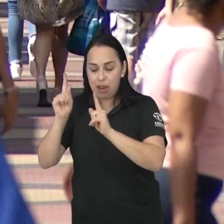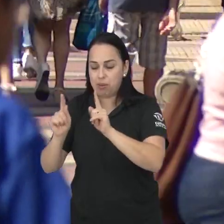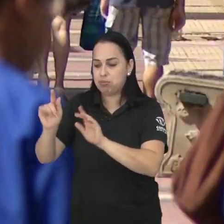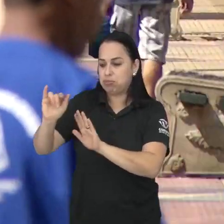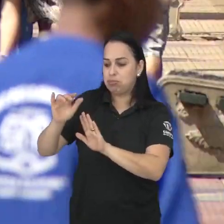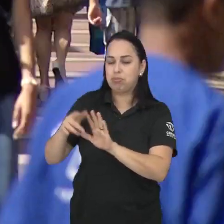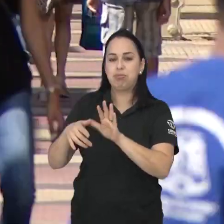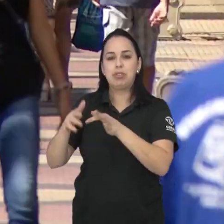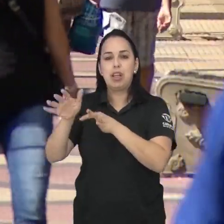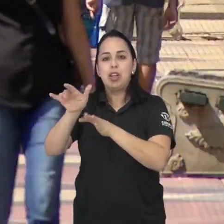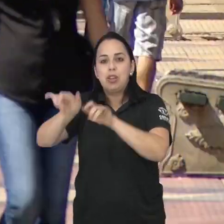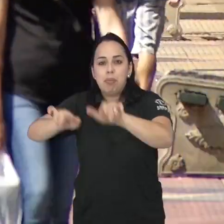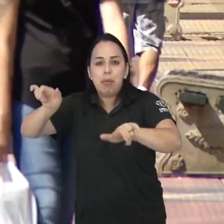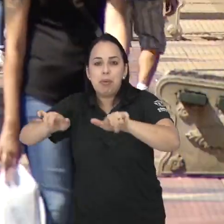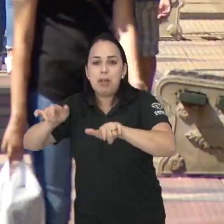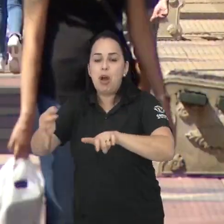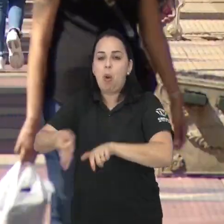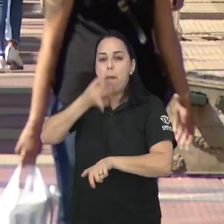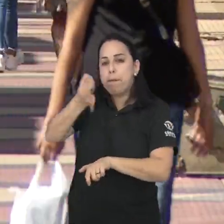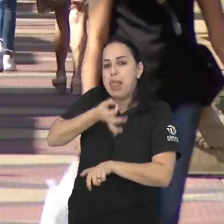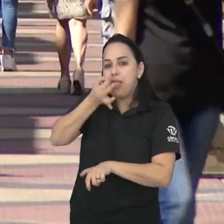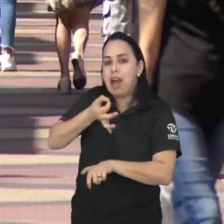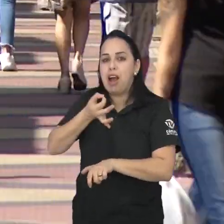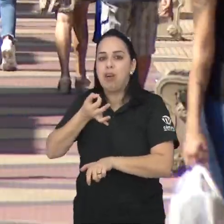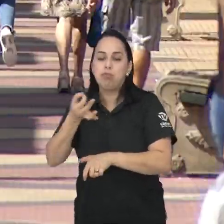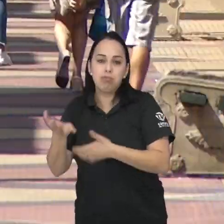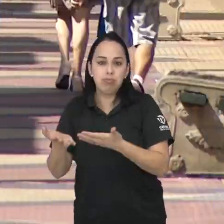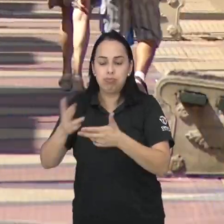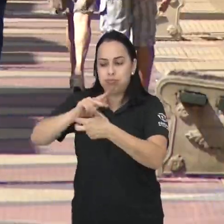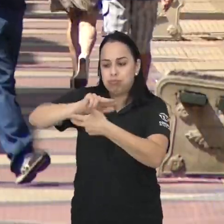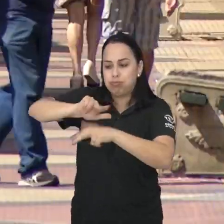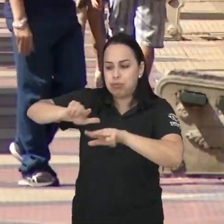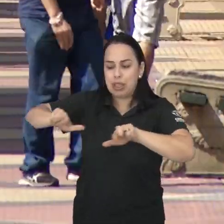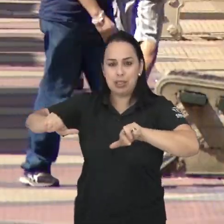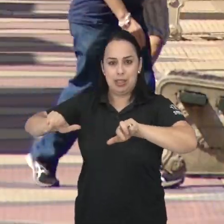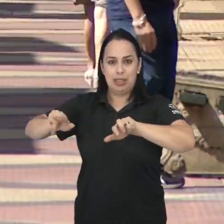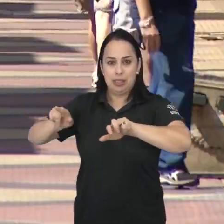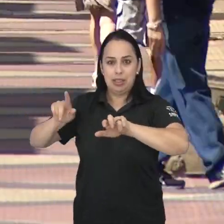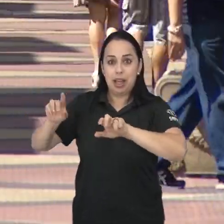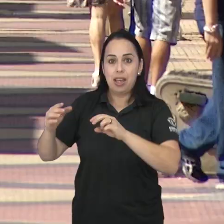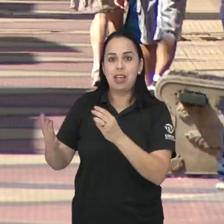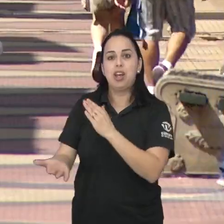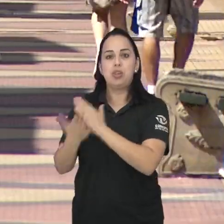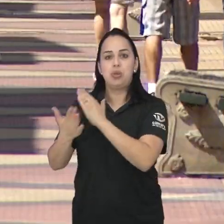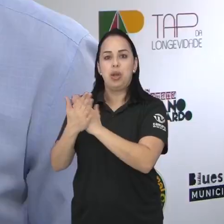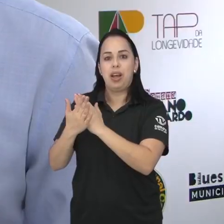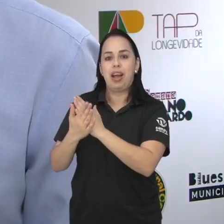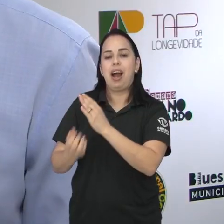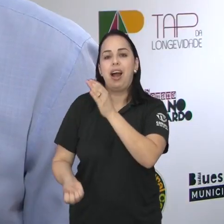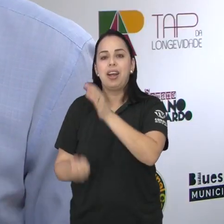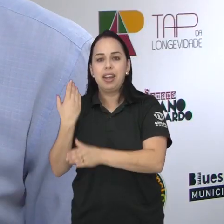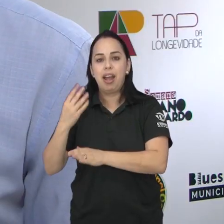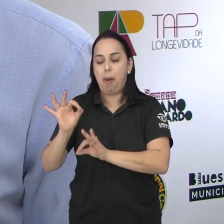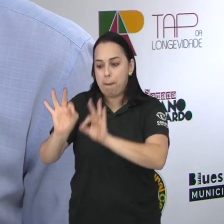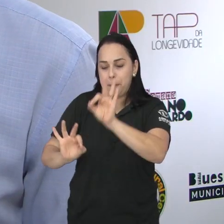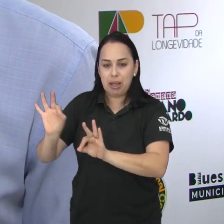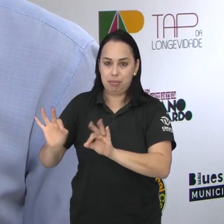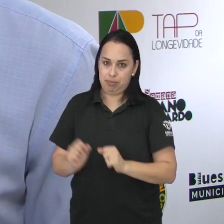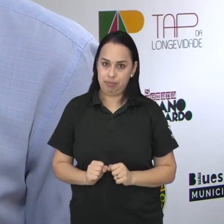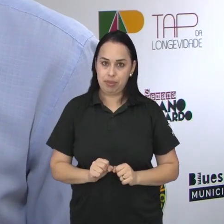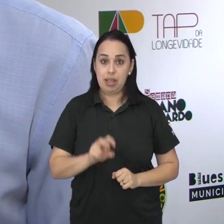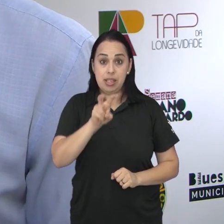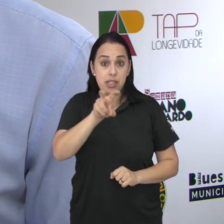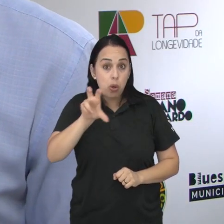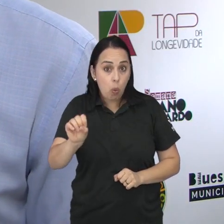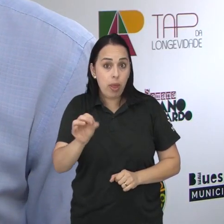e a sociedade civil em geral puderam contribuir com sugestões ao Conselho Gestor da Fundação. Nós recebemos